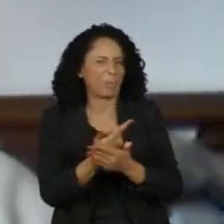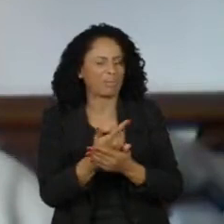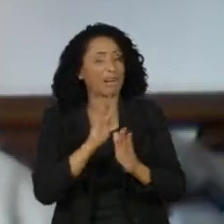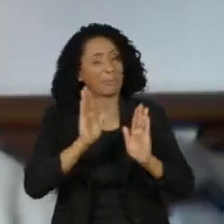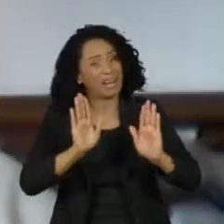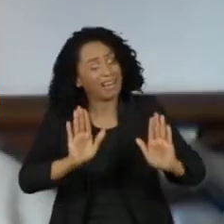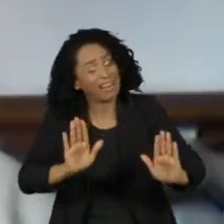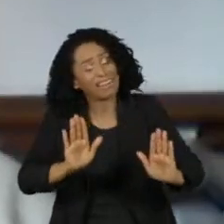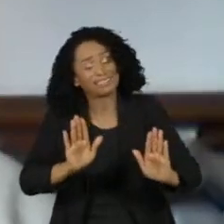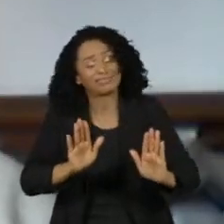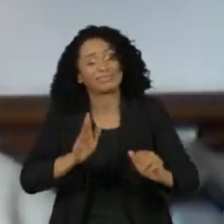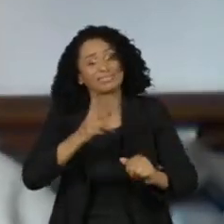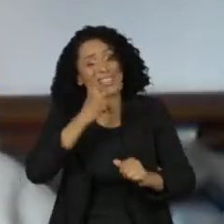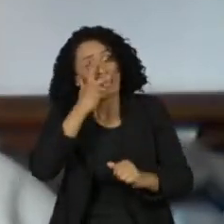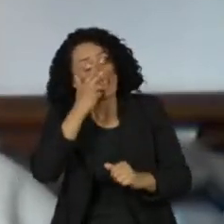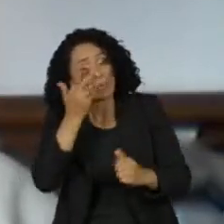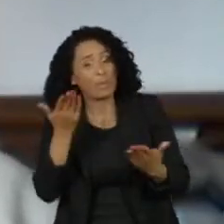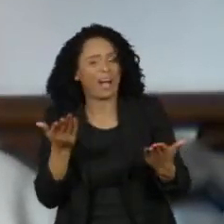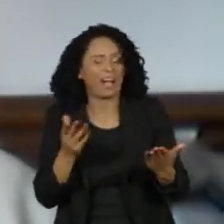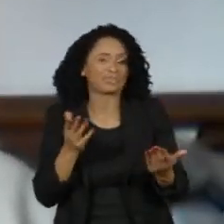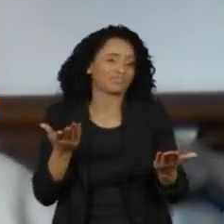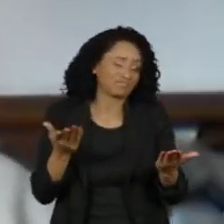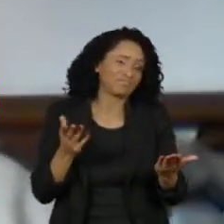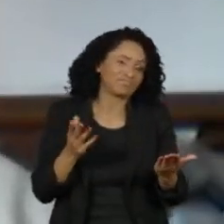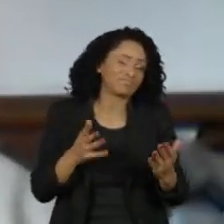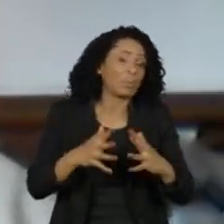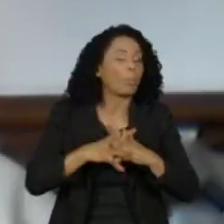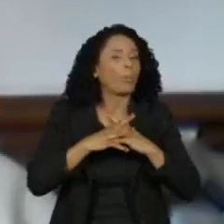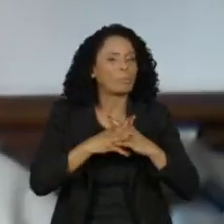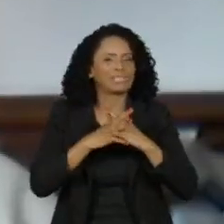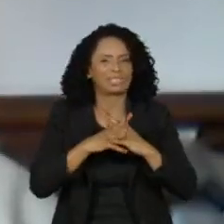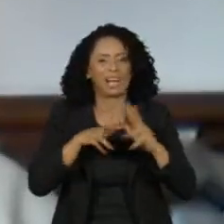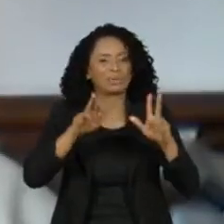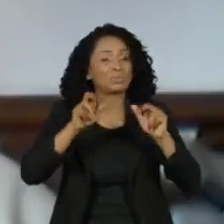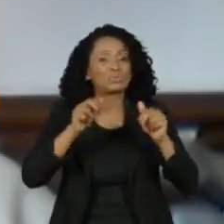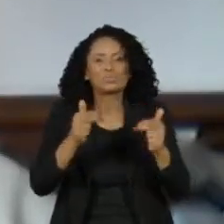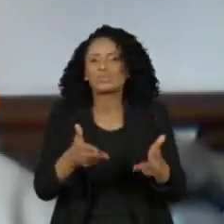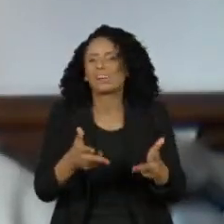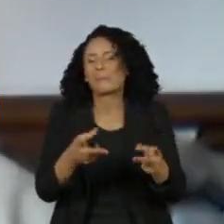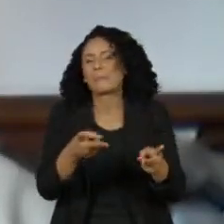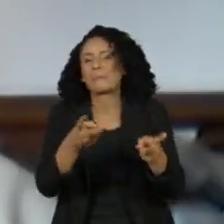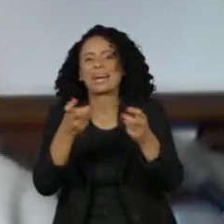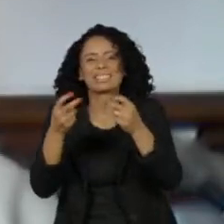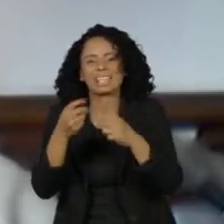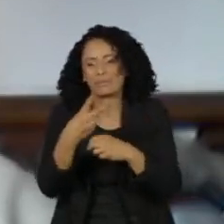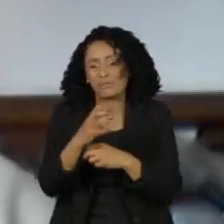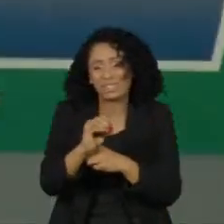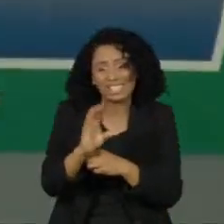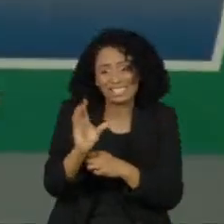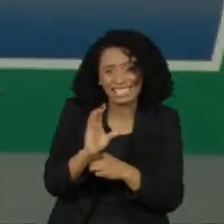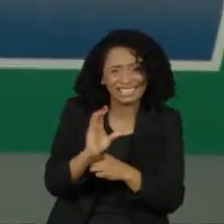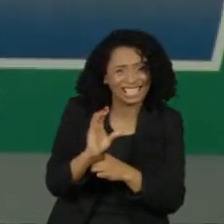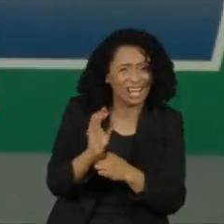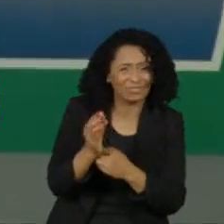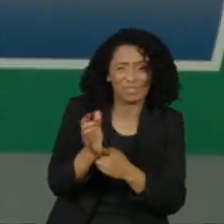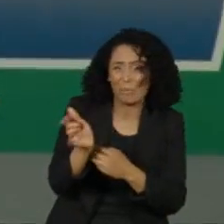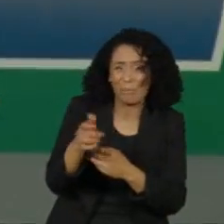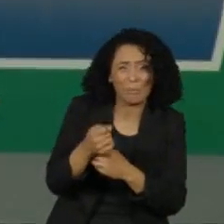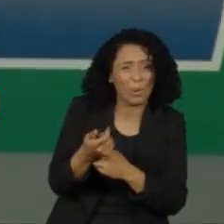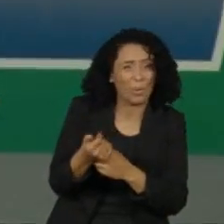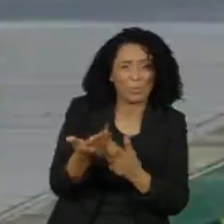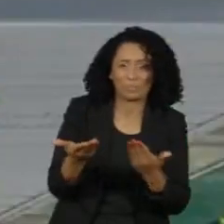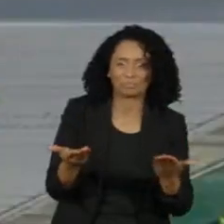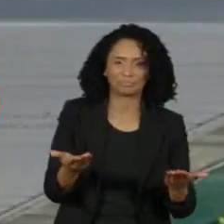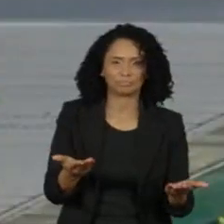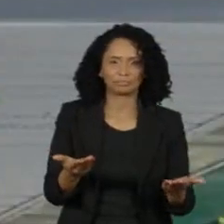limitada pela pela trocar a cadeia de suprimentos você nunca enxerga lá os mesmos vinte centavos de redução a queda já